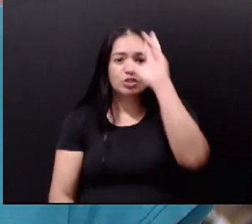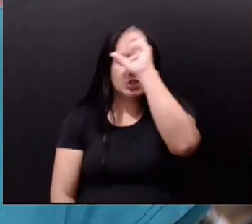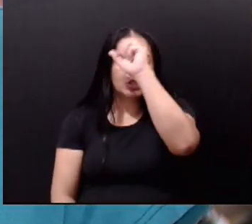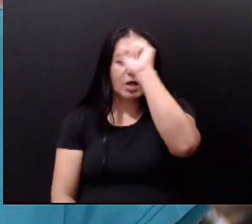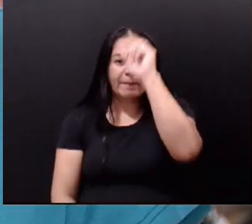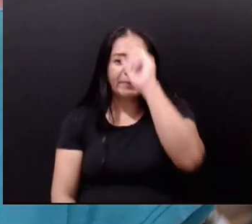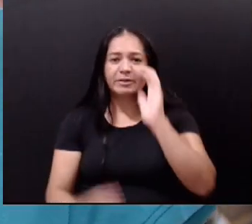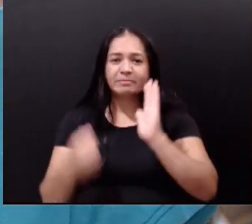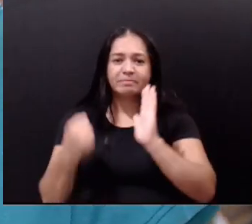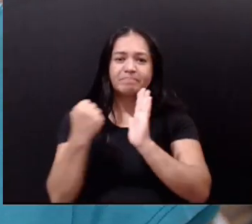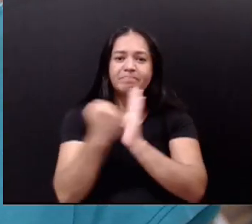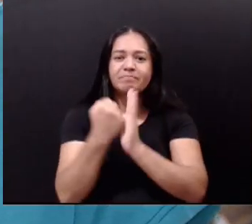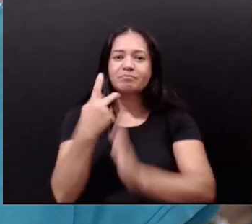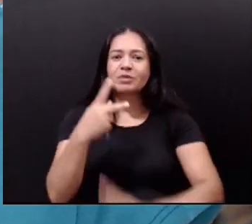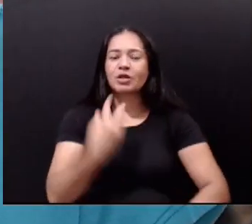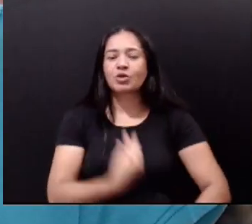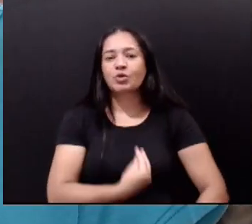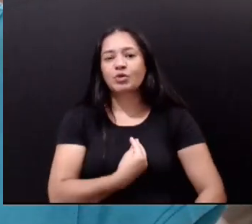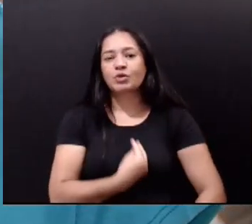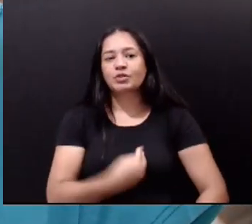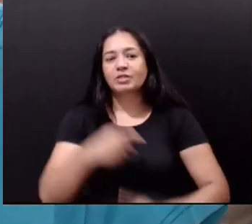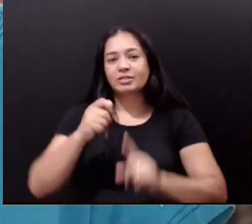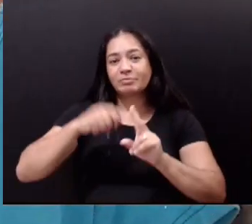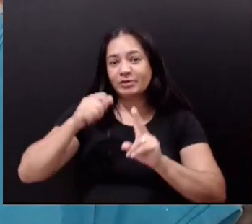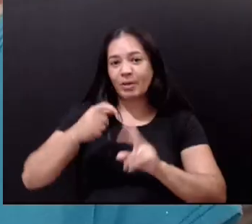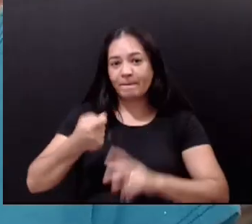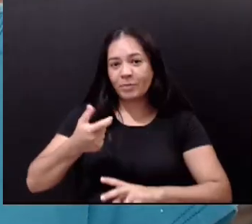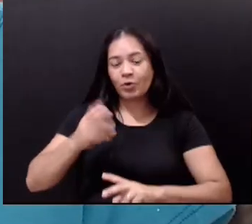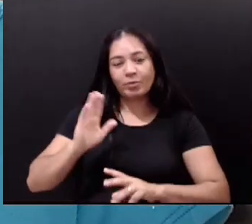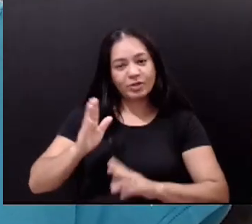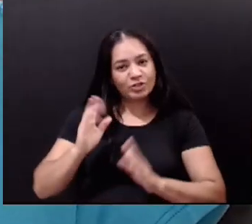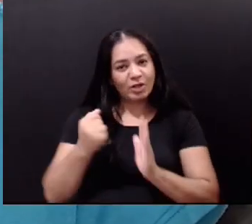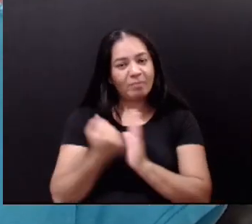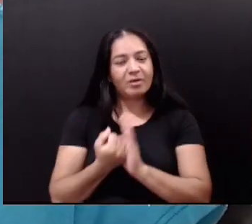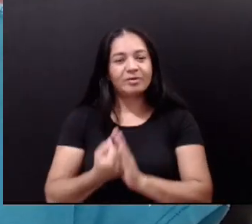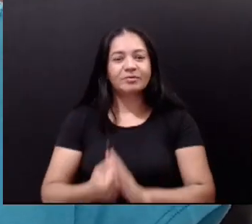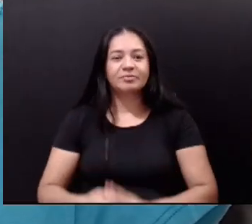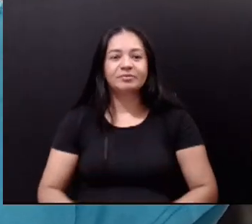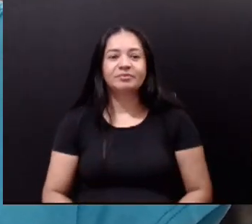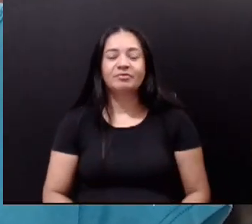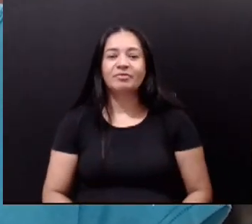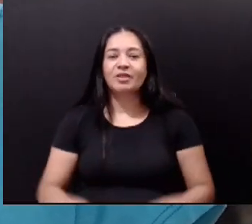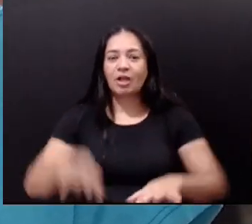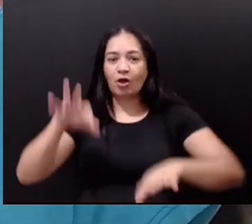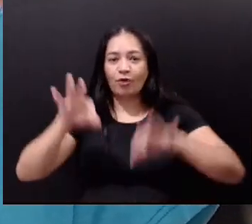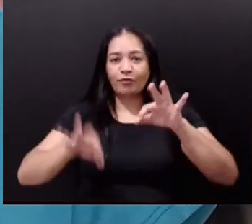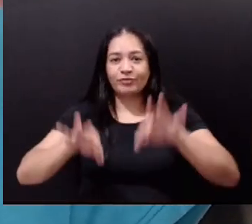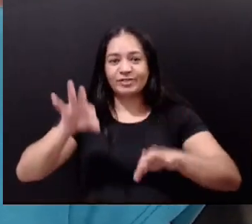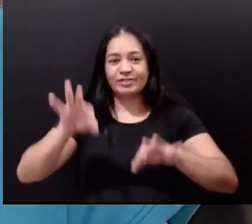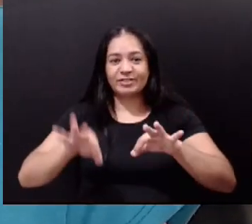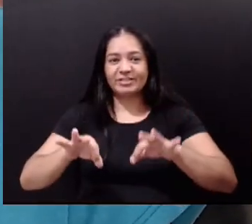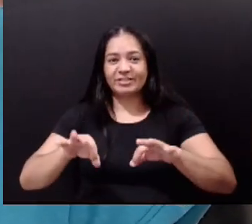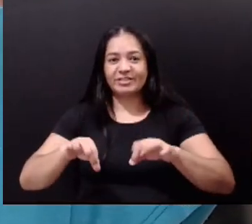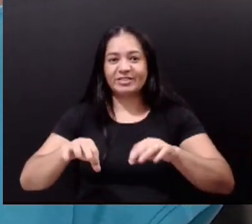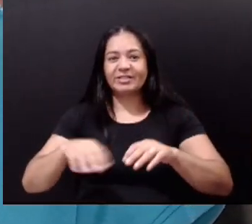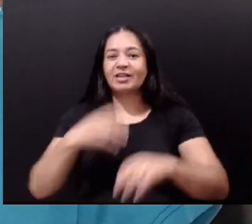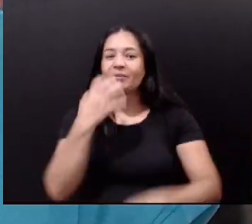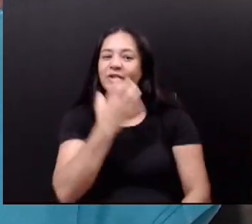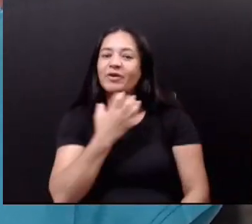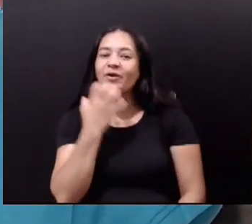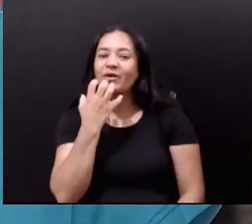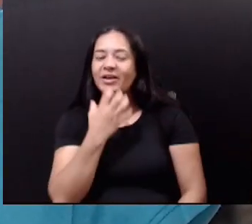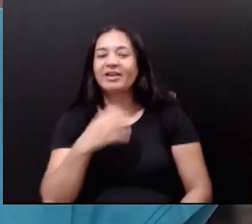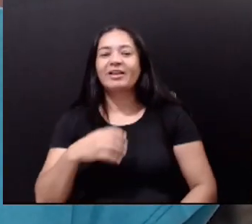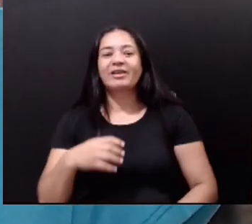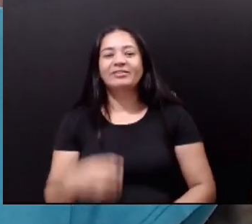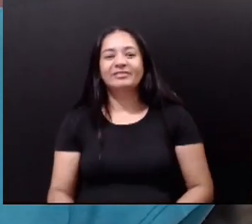2 meses, que é pouco, mas já marcou, né? Estou fazendo artesanato e faço com Corel também. E cantar é legal também?